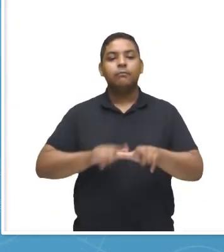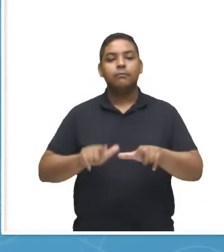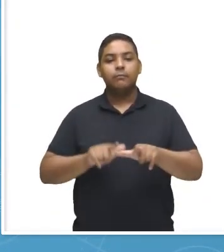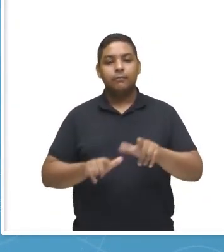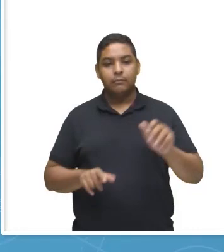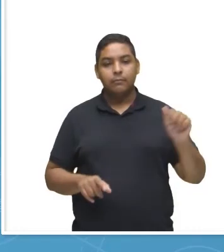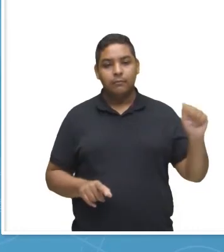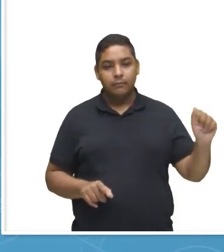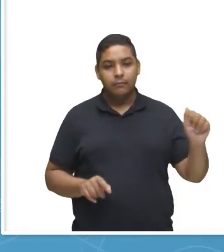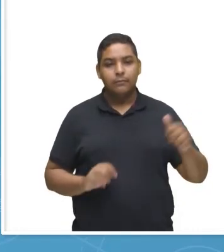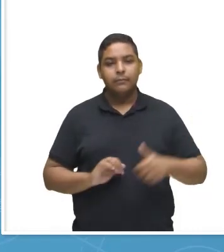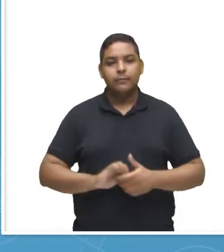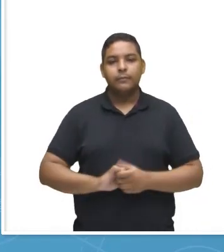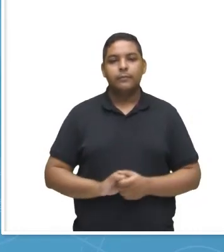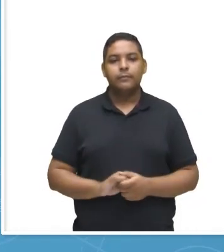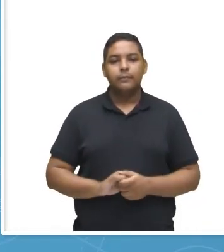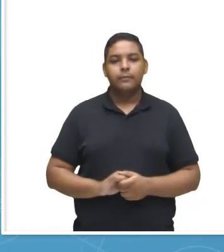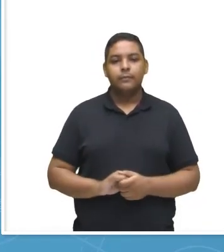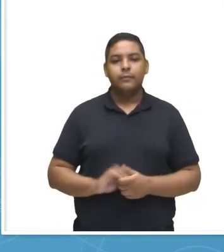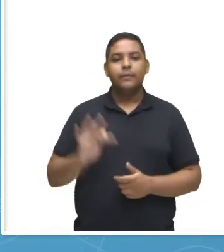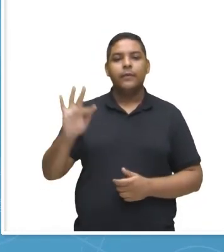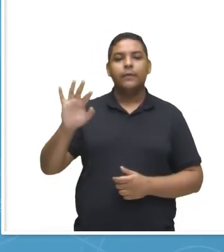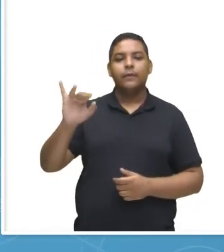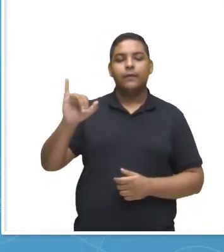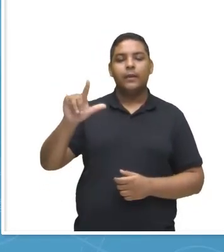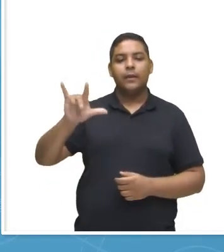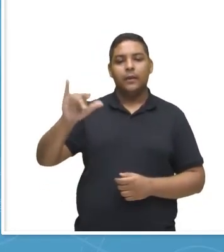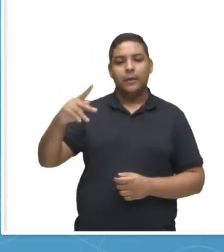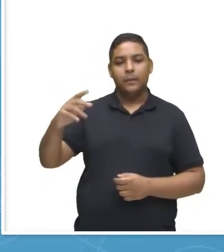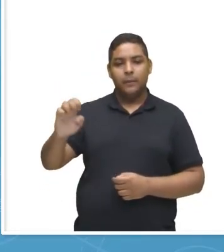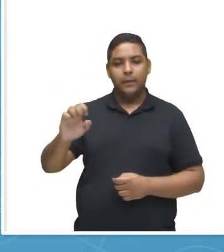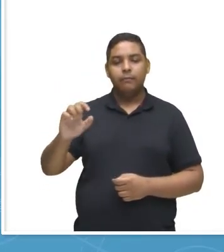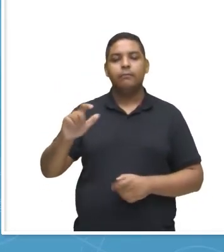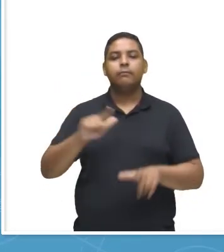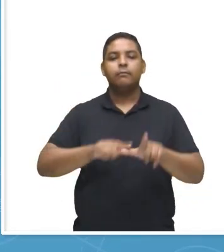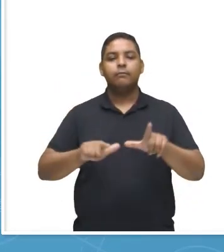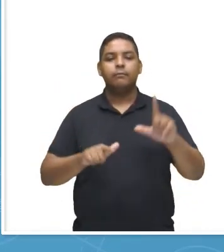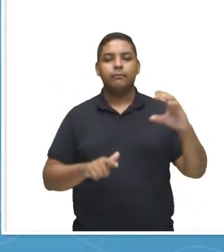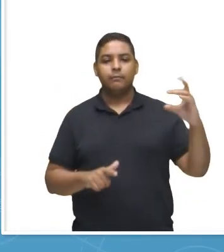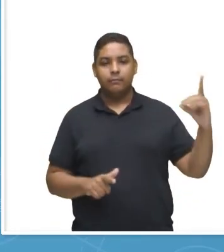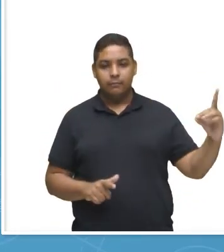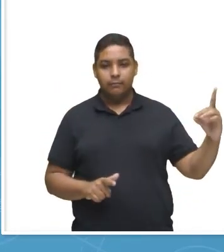A. O Felipe dizendo que é a letra D.